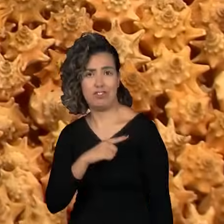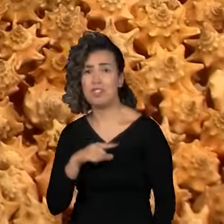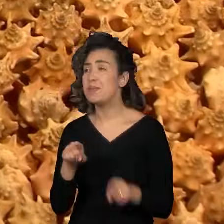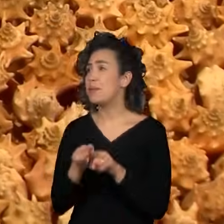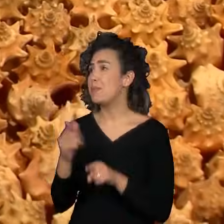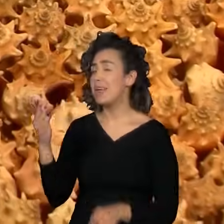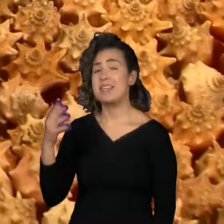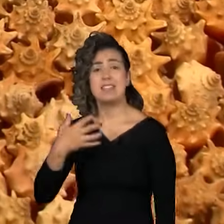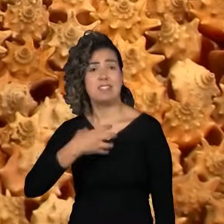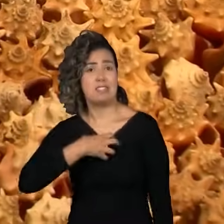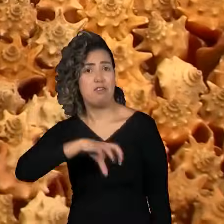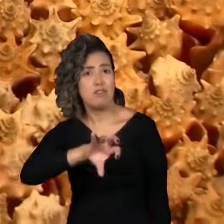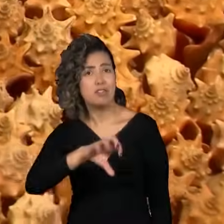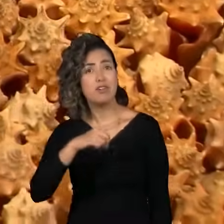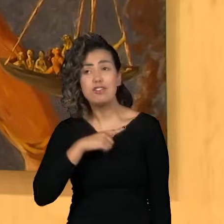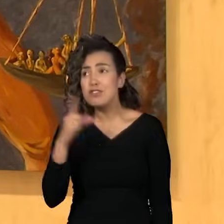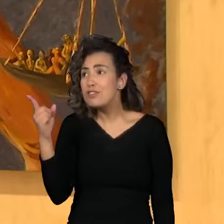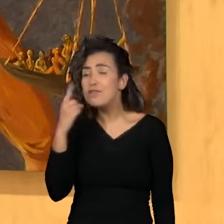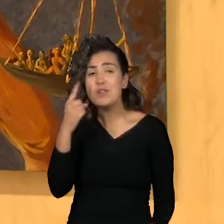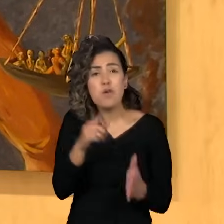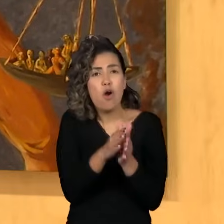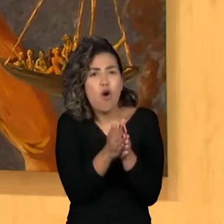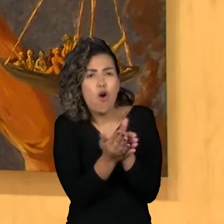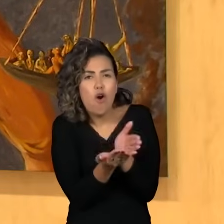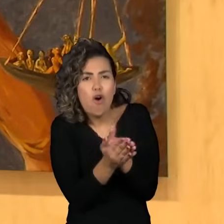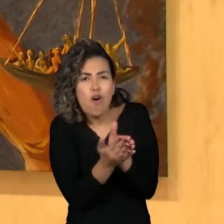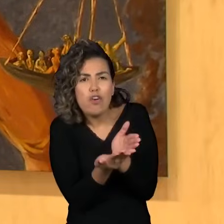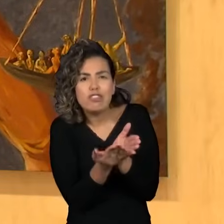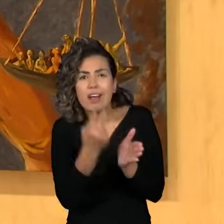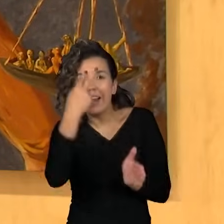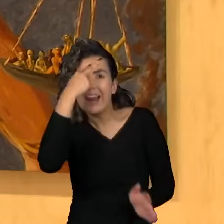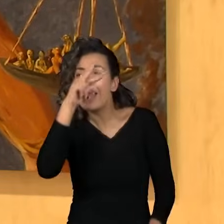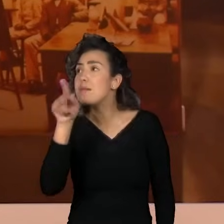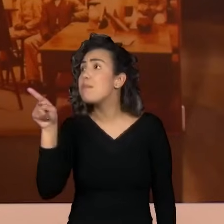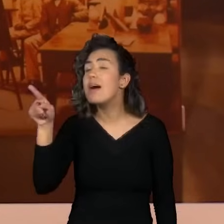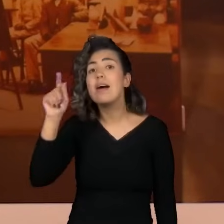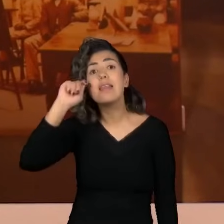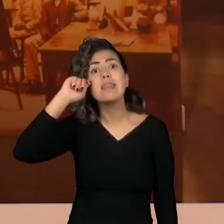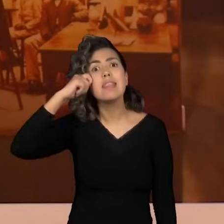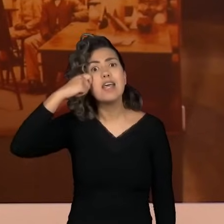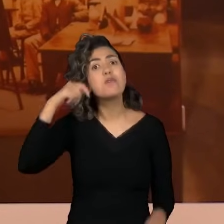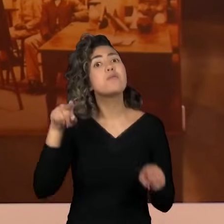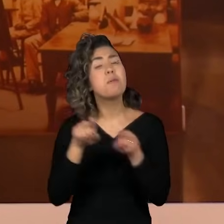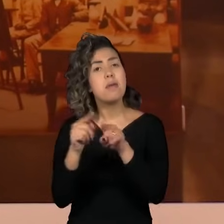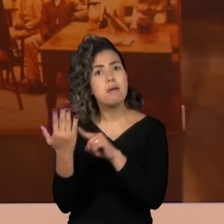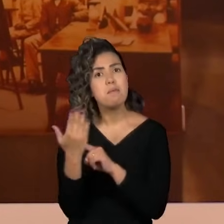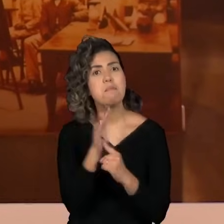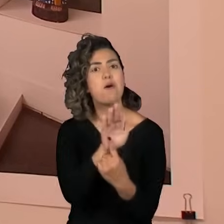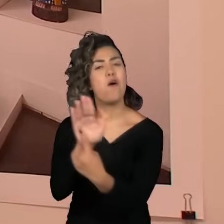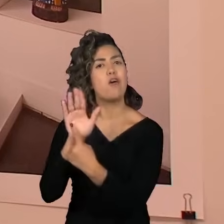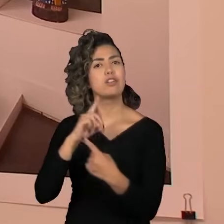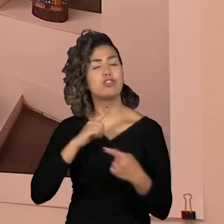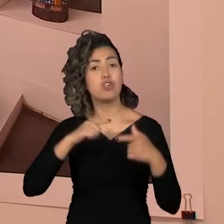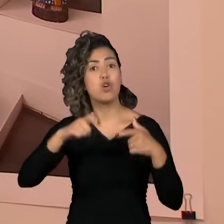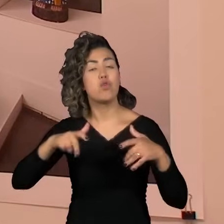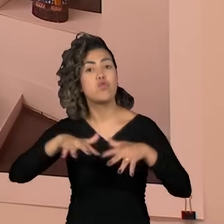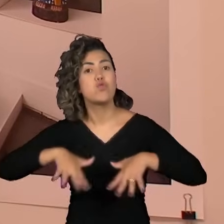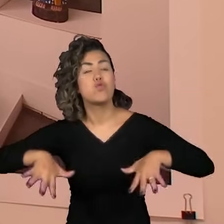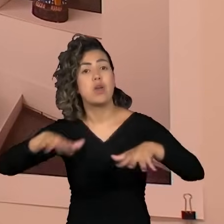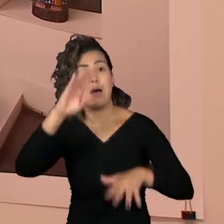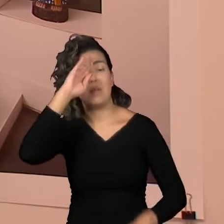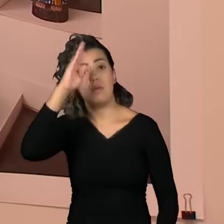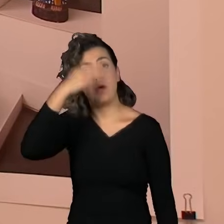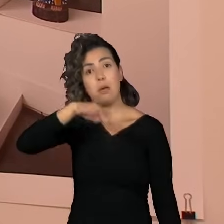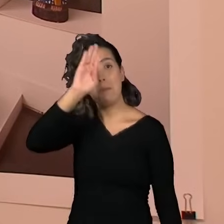coleções populares, como a de conchas. A memória dos negros está aqui e também no espaço dedicado ao Museu